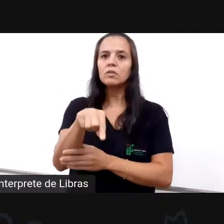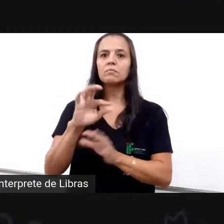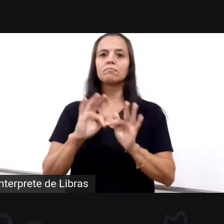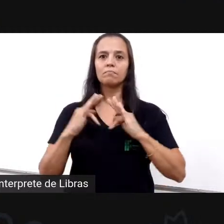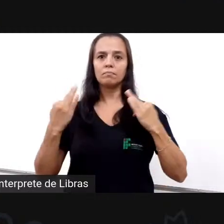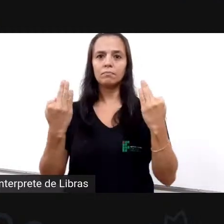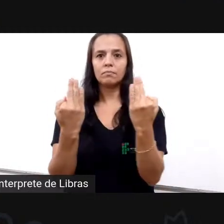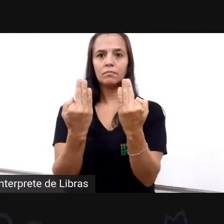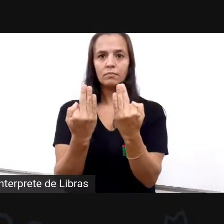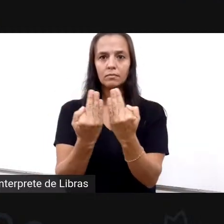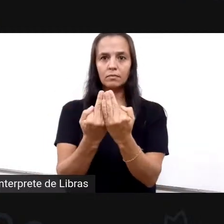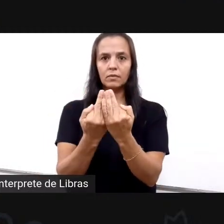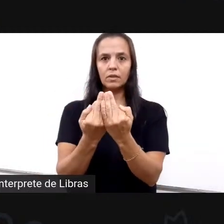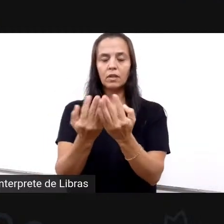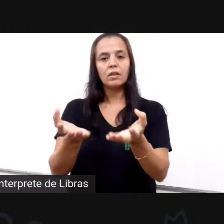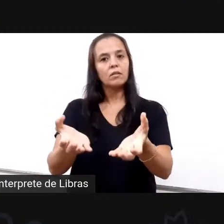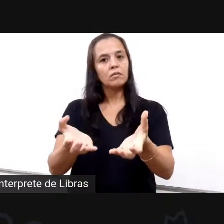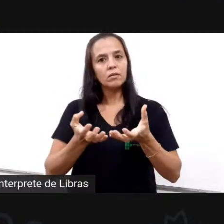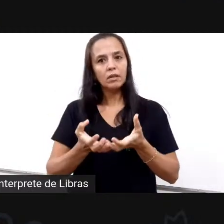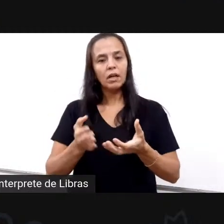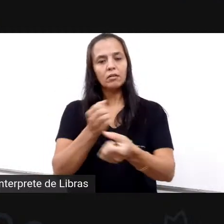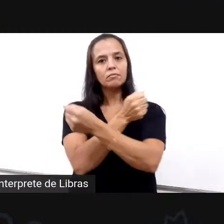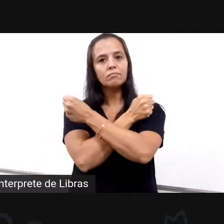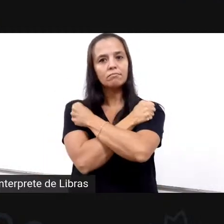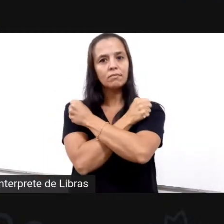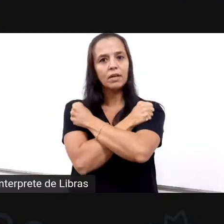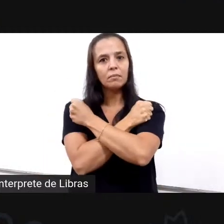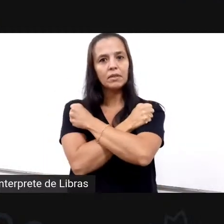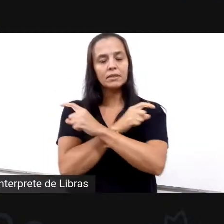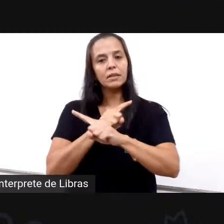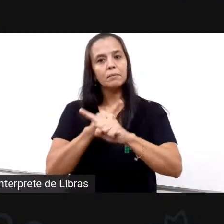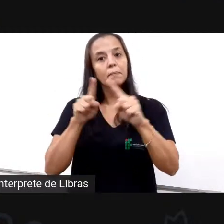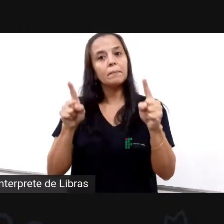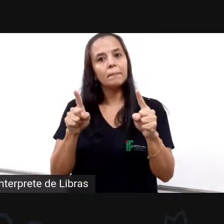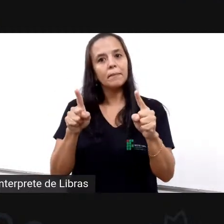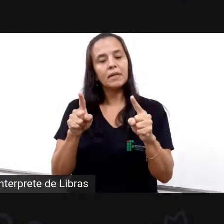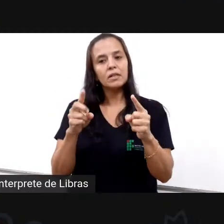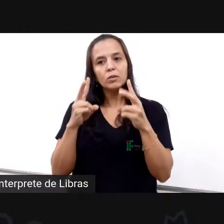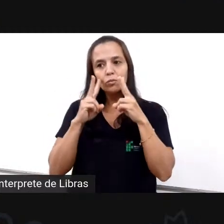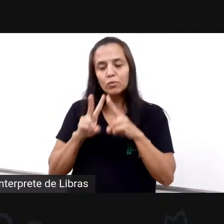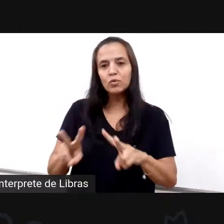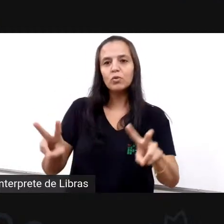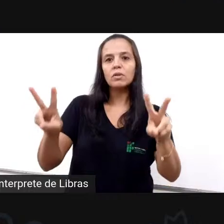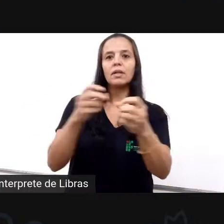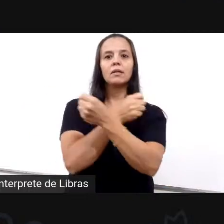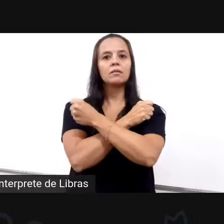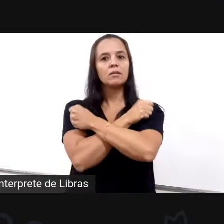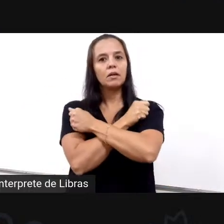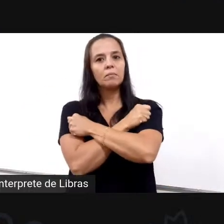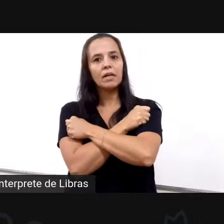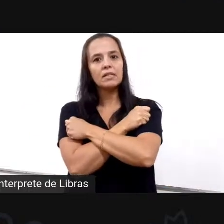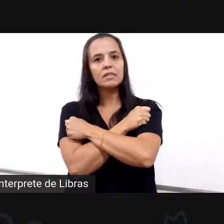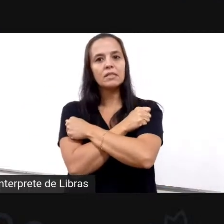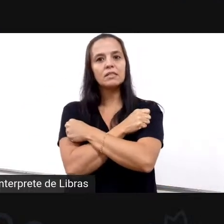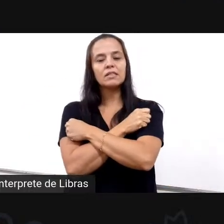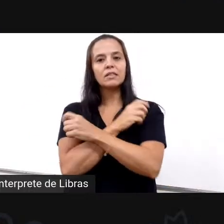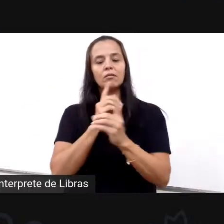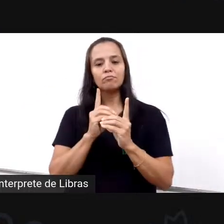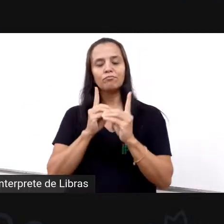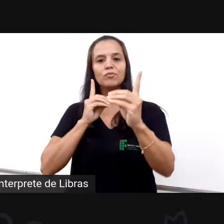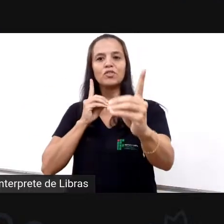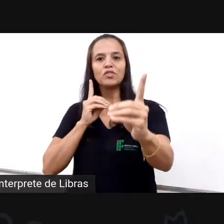quem eu gostaria de abraçar, mas hoje os olhares e abraços são virtuais, pois